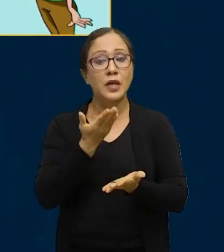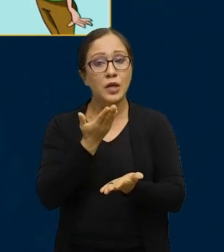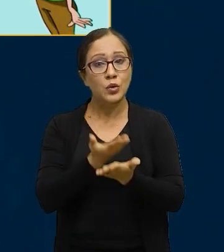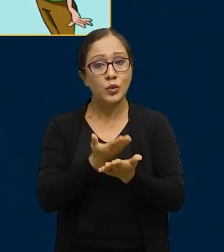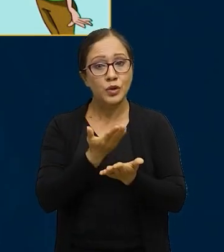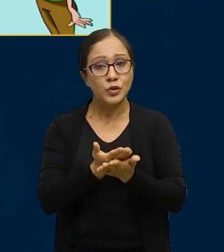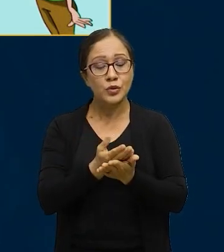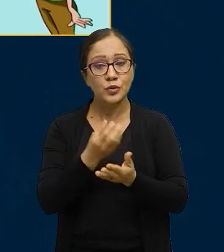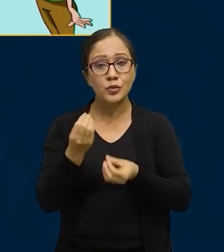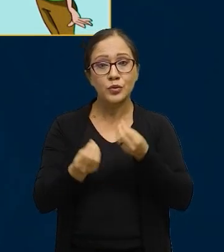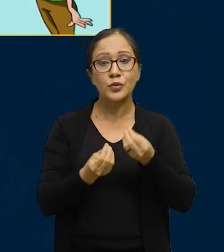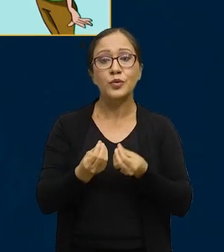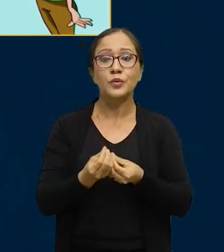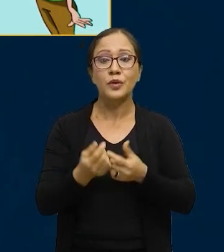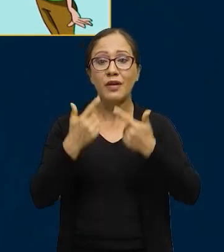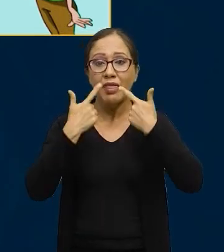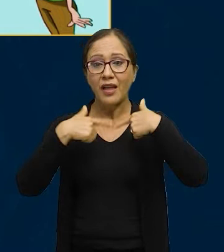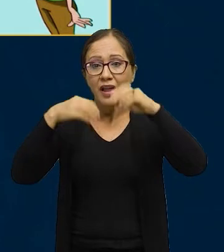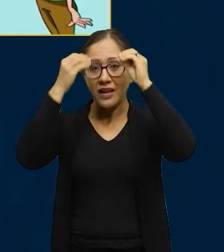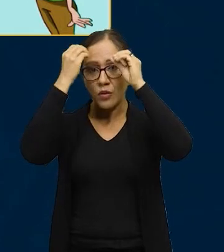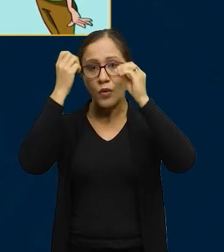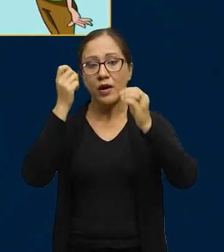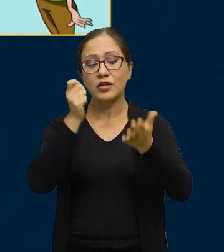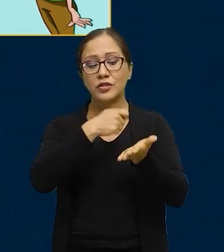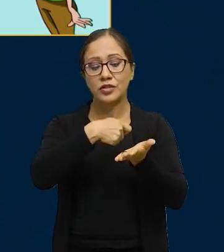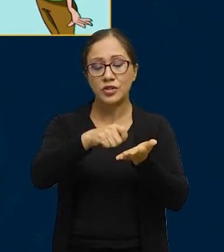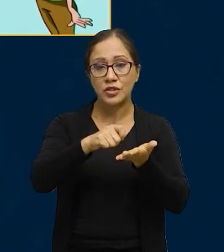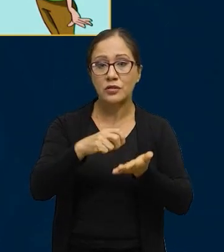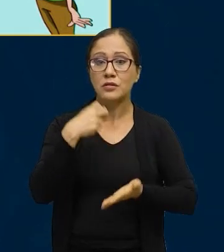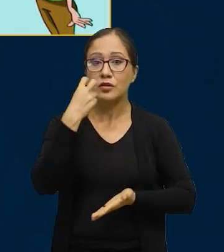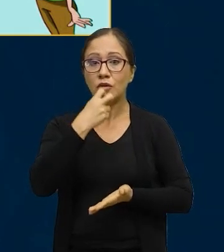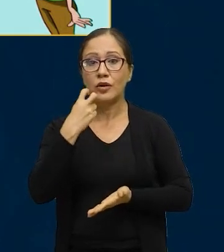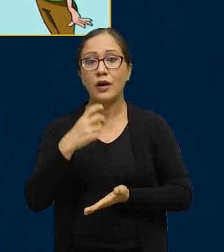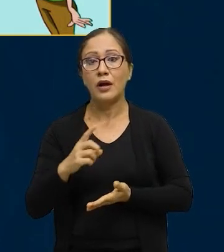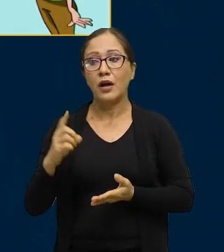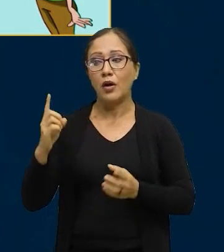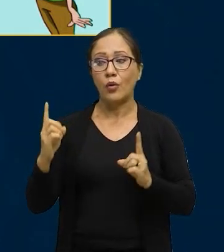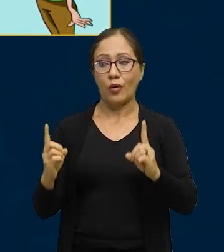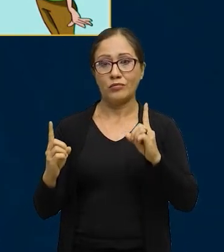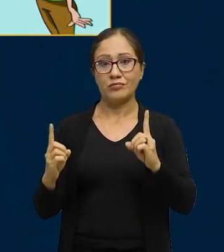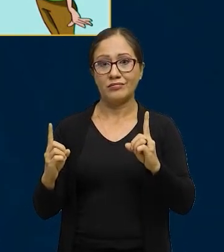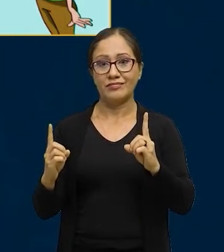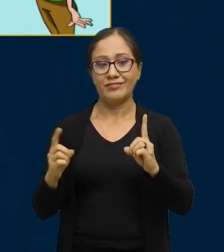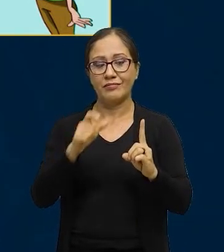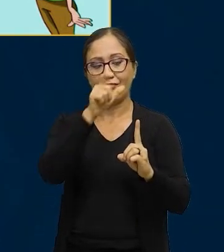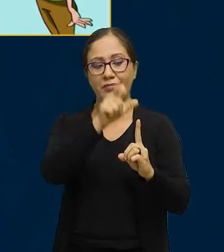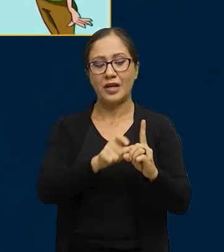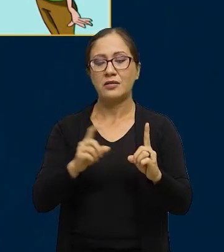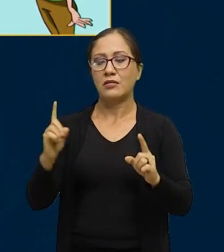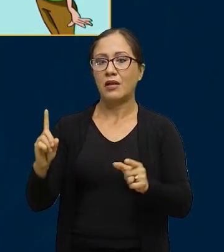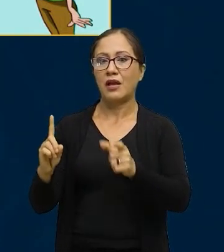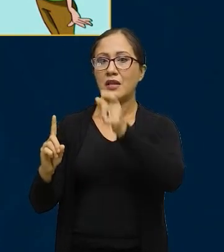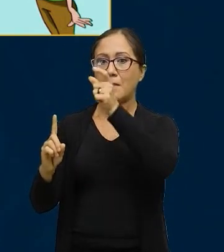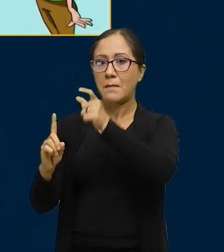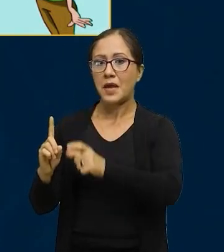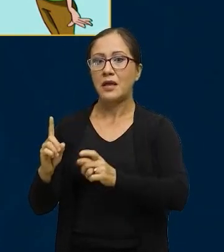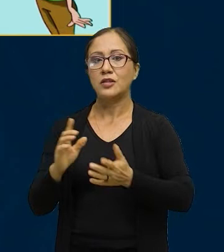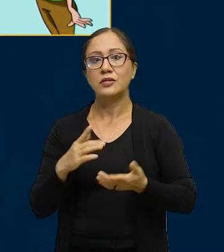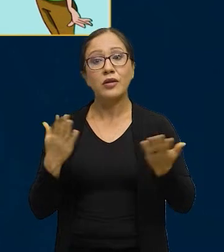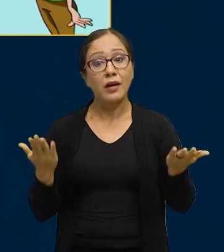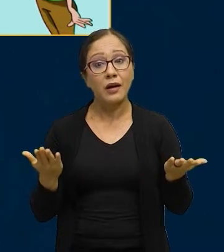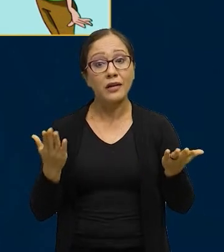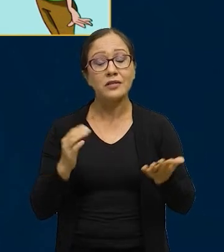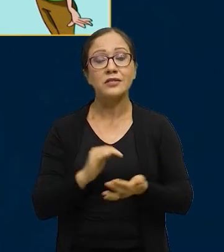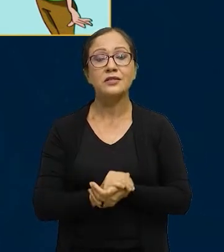verbal e não verbal, a leitura dos personagens, tá? Primeira etapa,